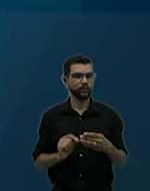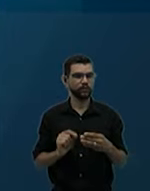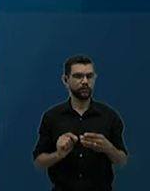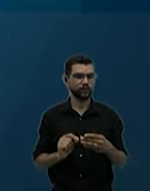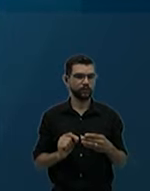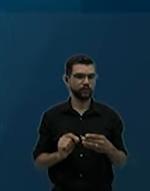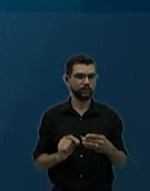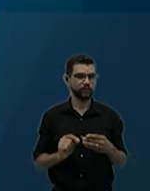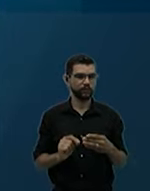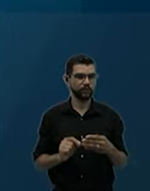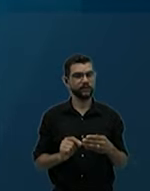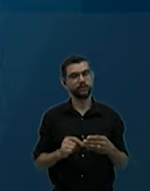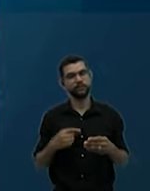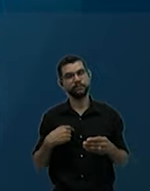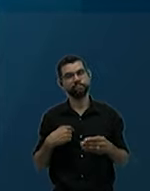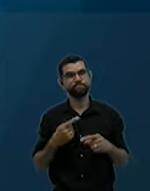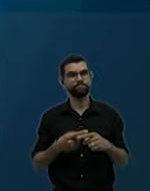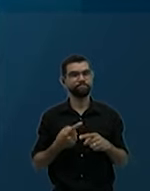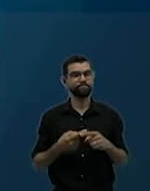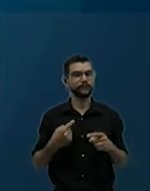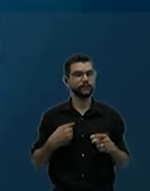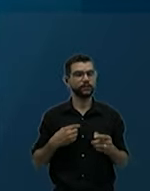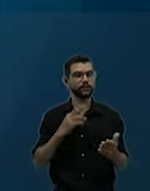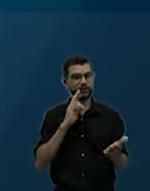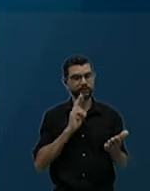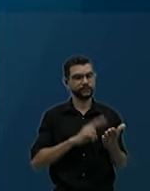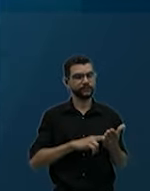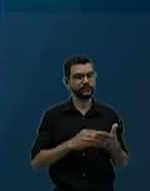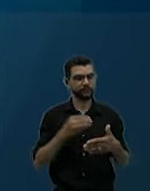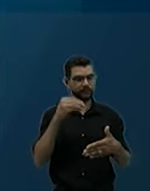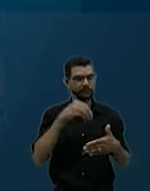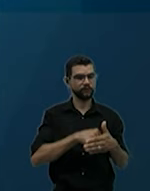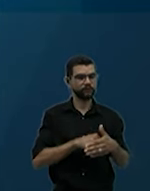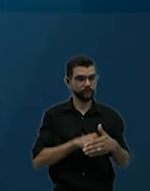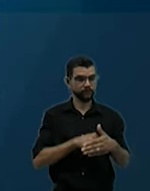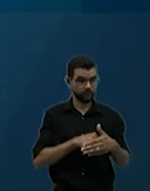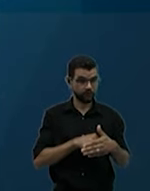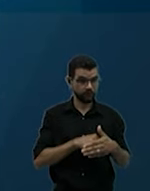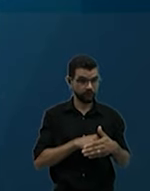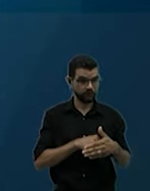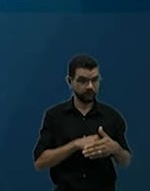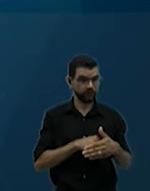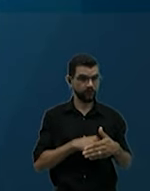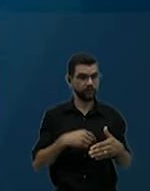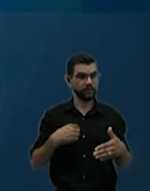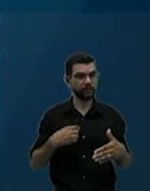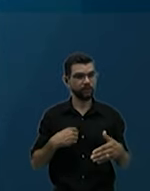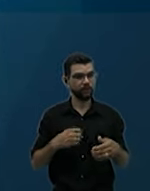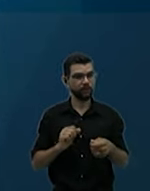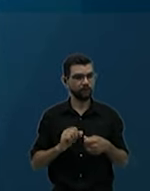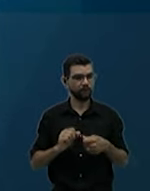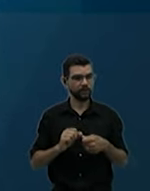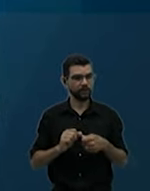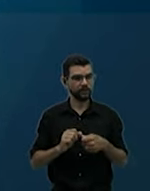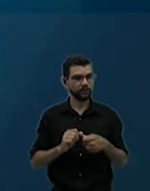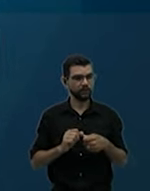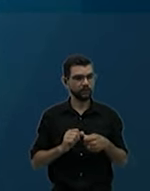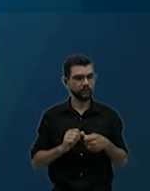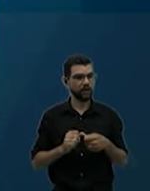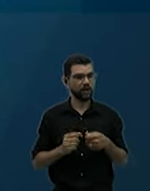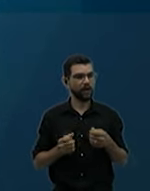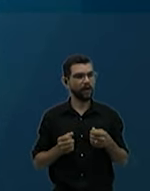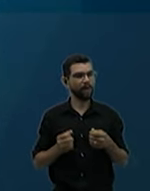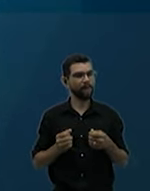do meu voto, que não estou fazendo a modulação do caso e,